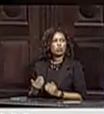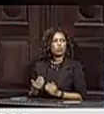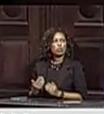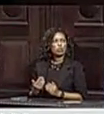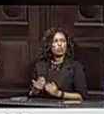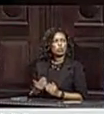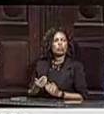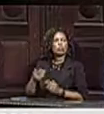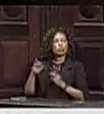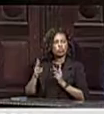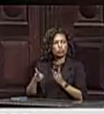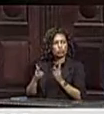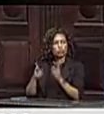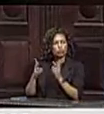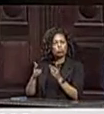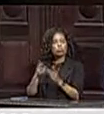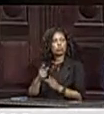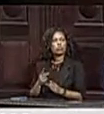reiterar